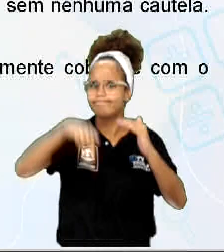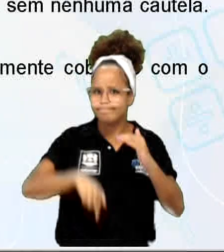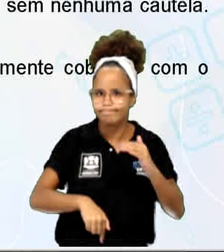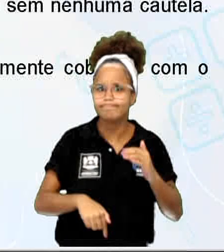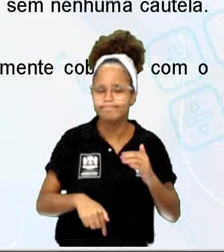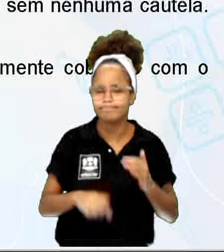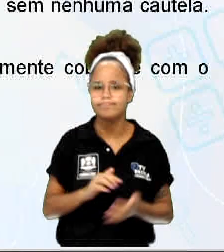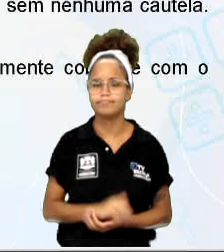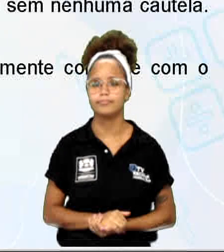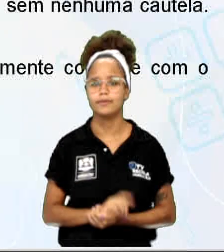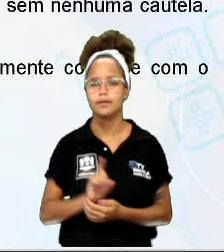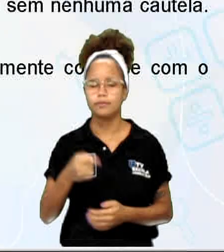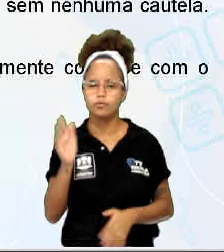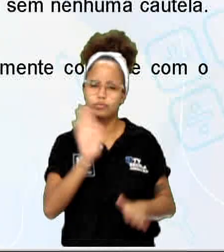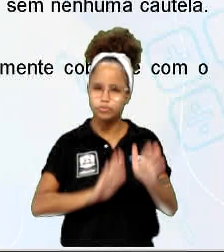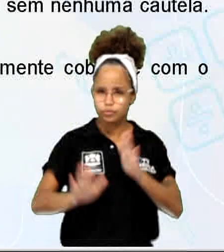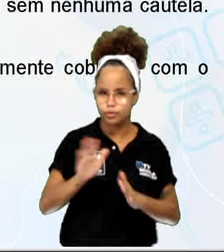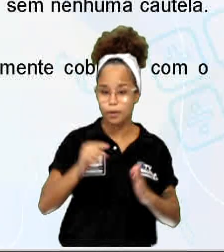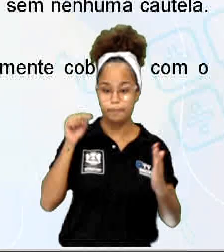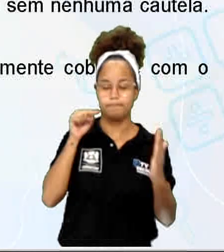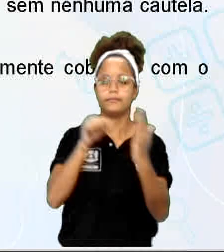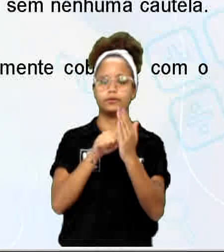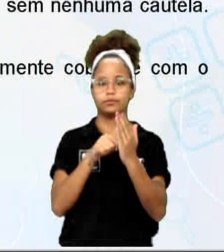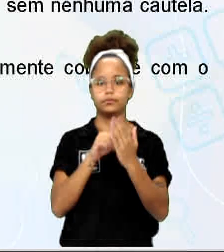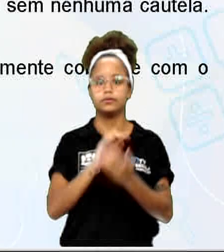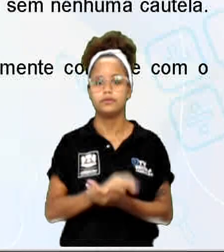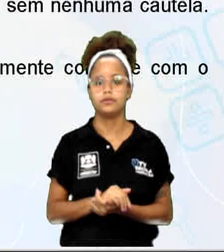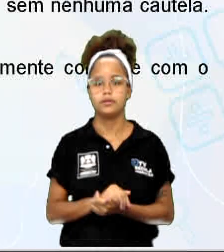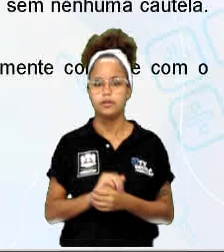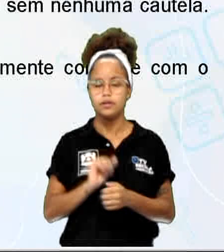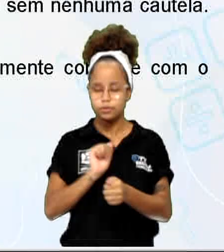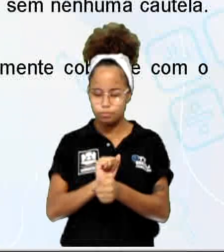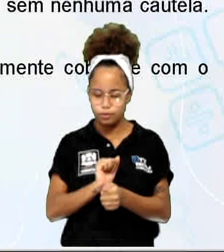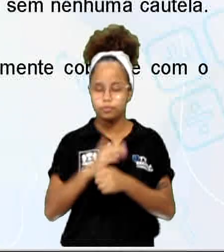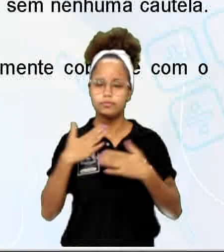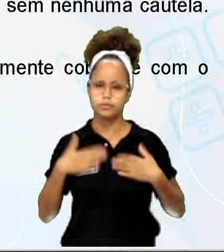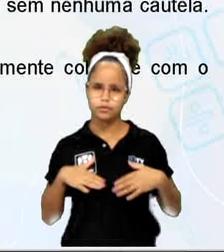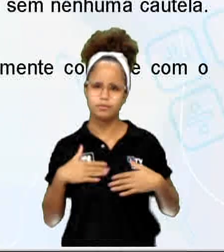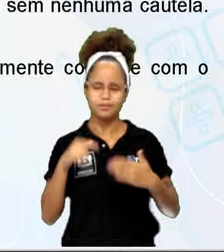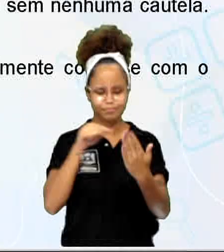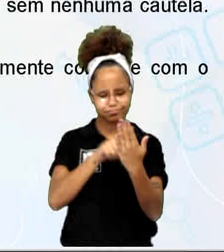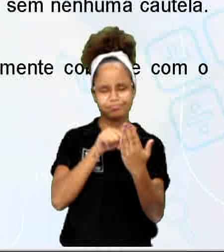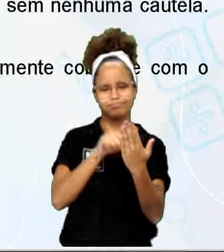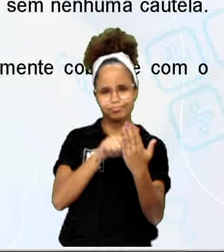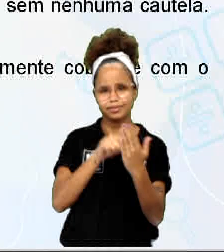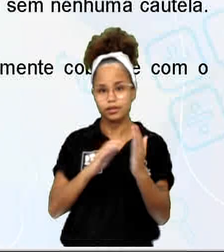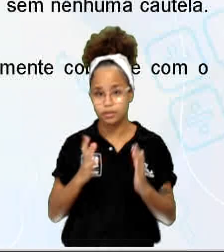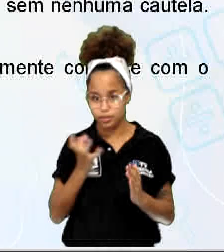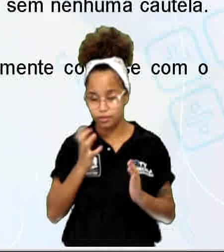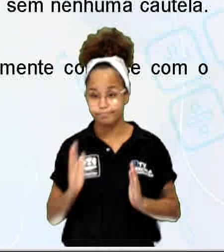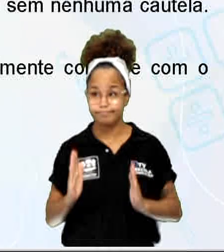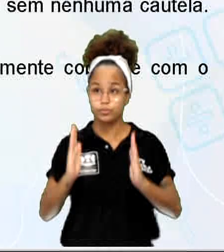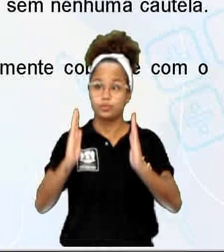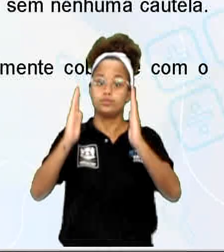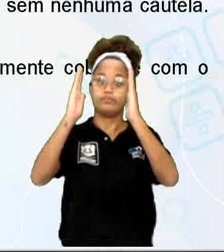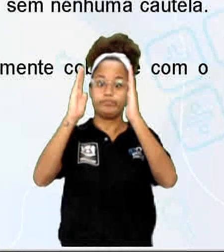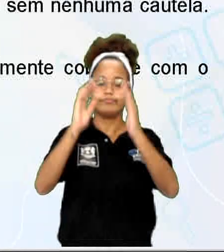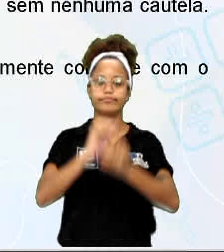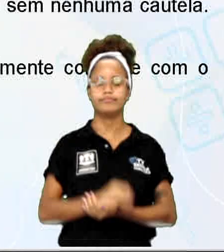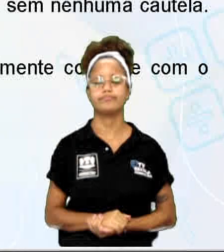Com cautela, desligou a parada de emergência, largou a porta. Enquanto insistia em fazer o elevador subir, o elevador